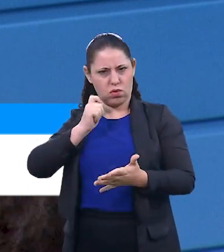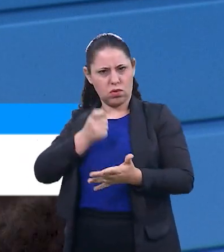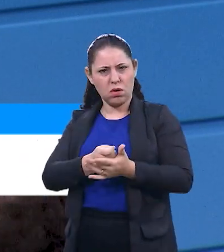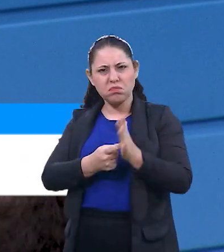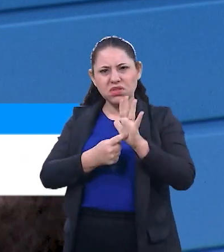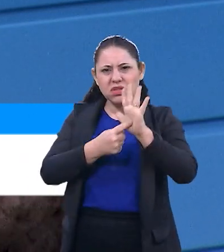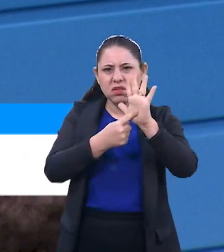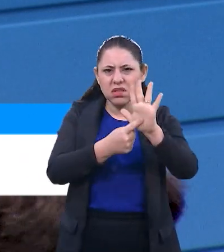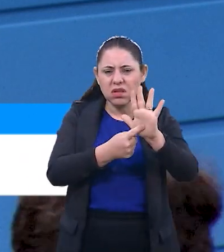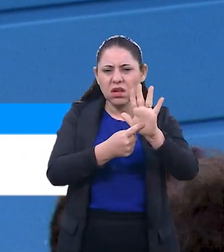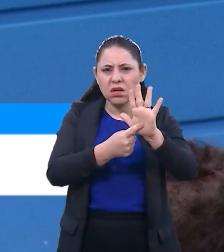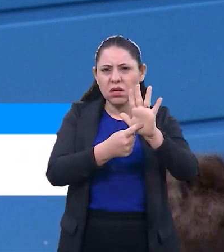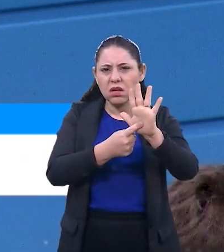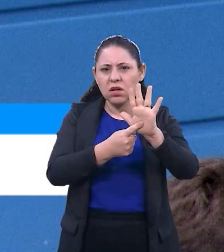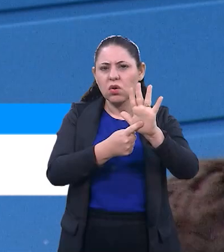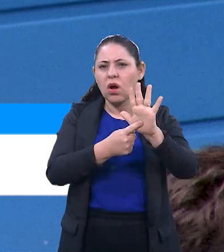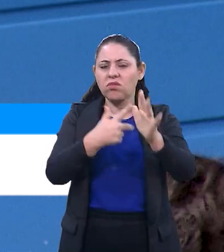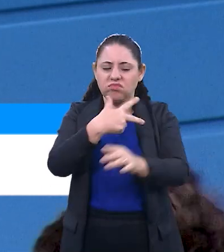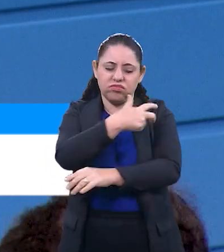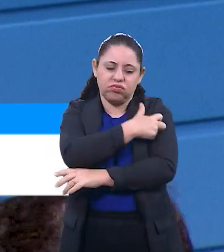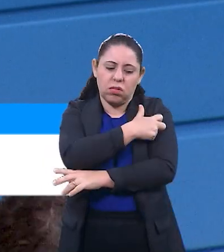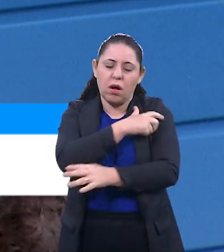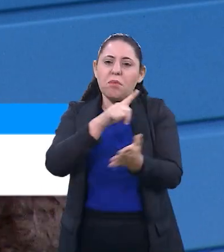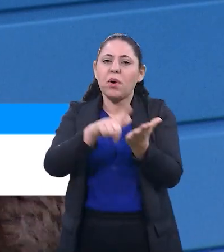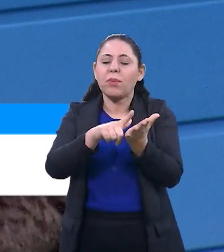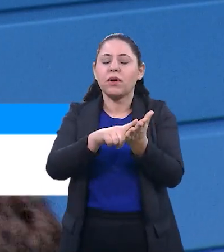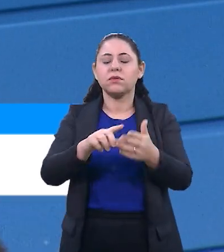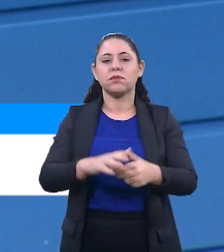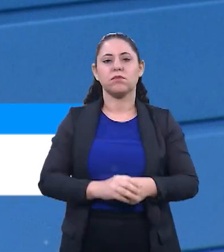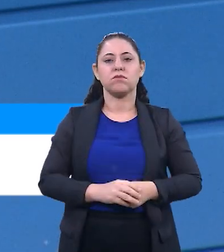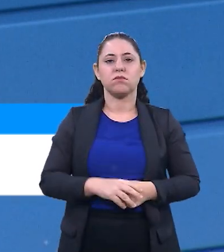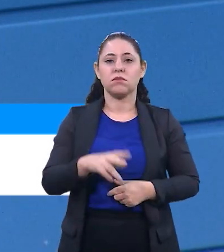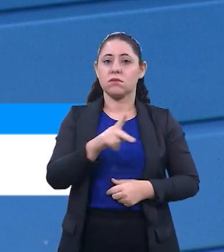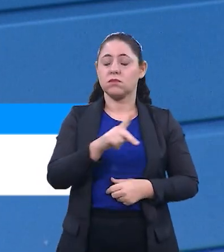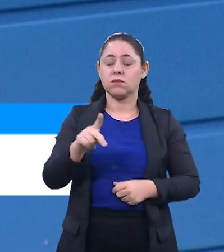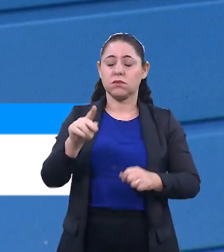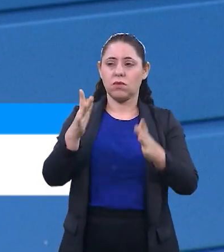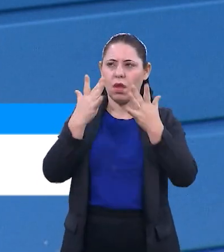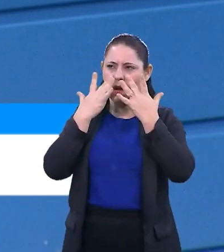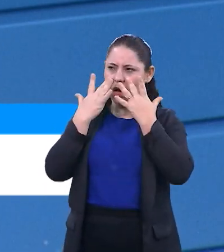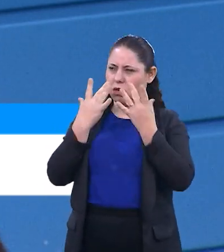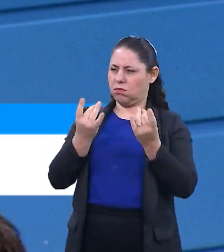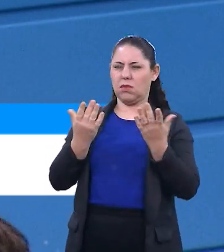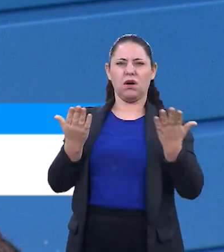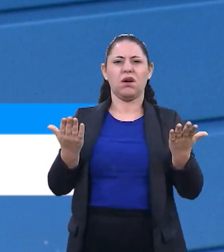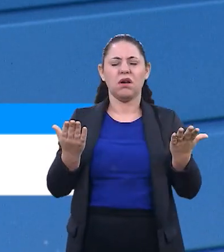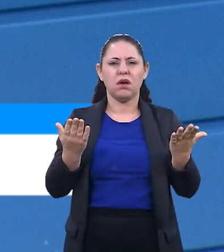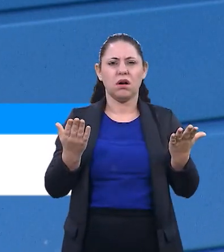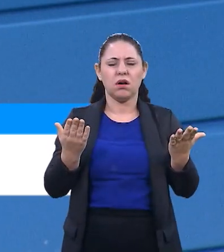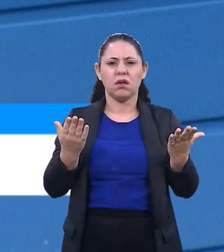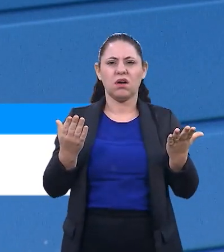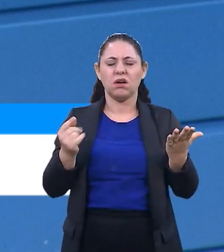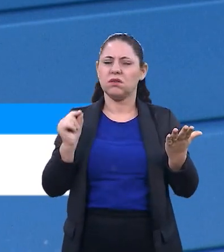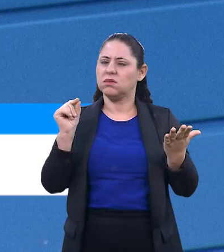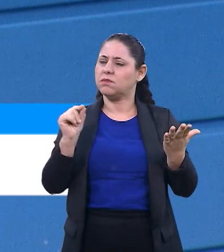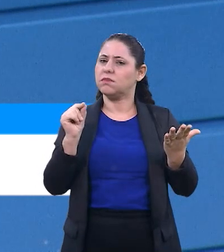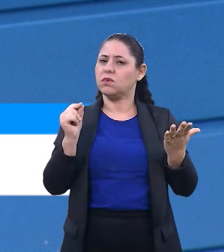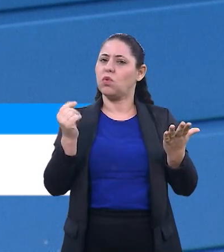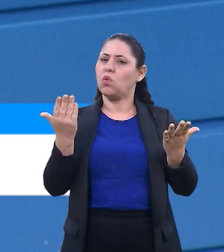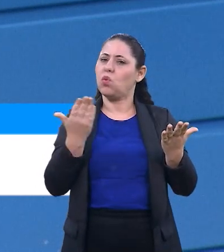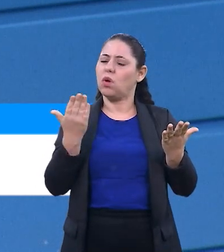da obrigatoriedade da apresentação do certificado de vacinação. Senhor presidente, chama atenção esse